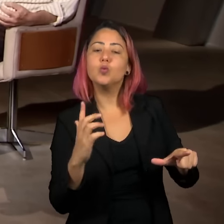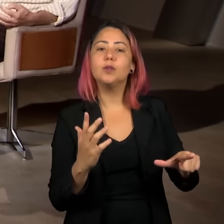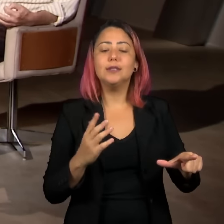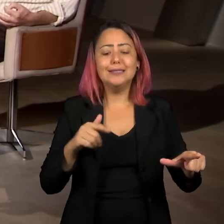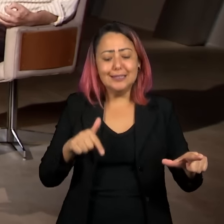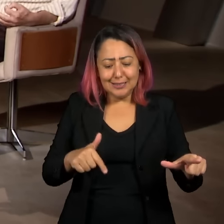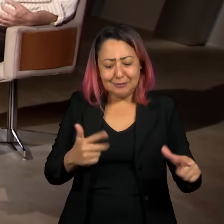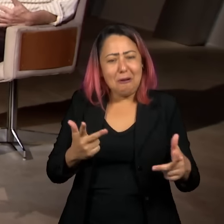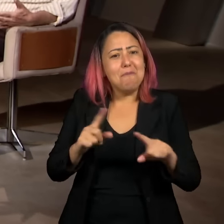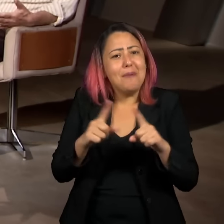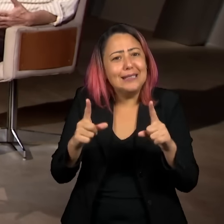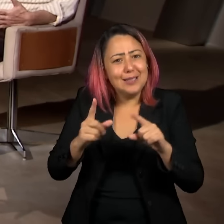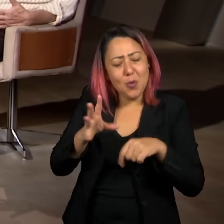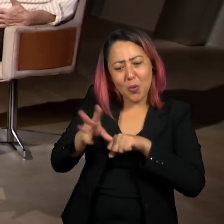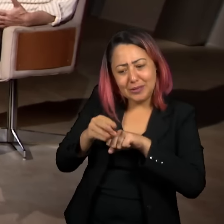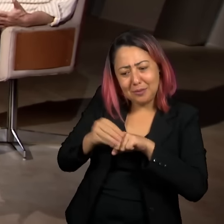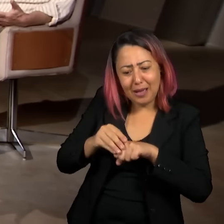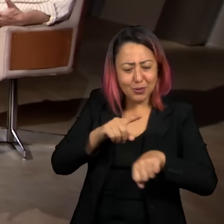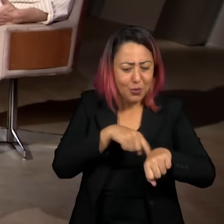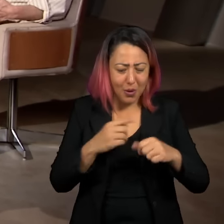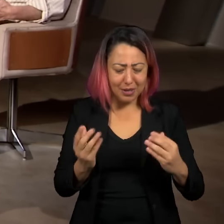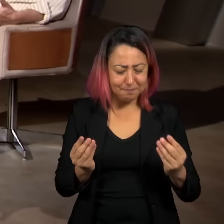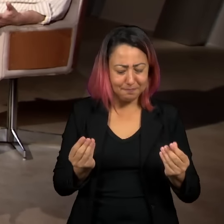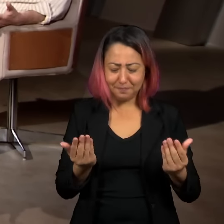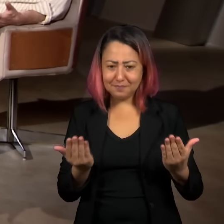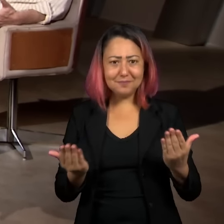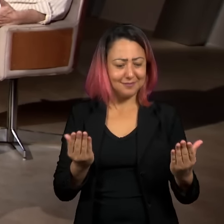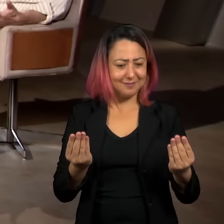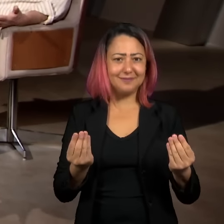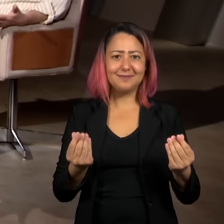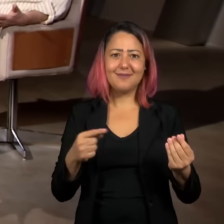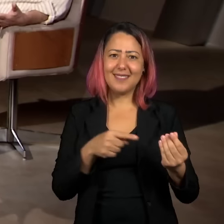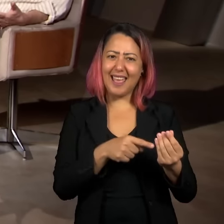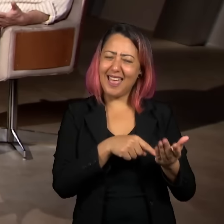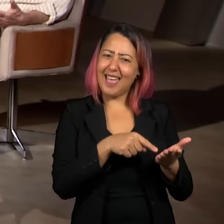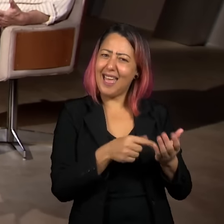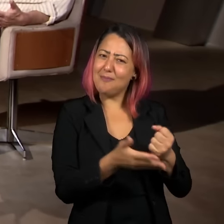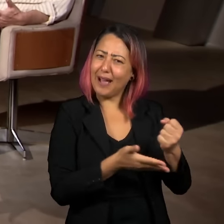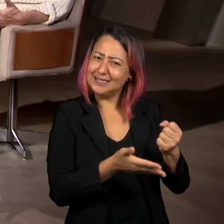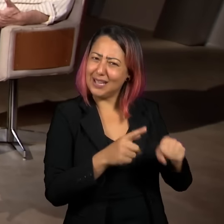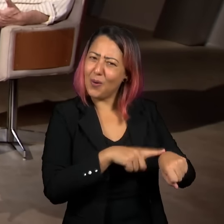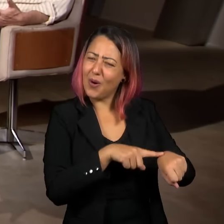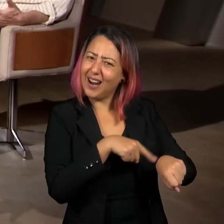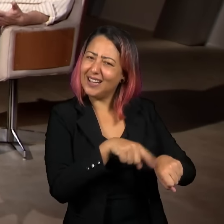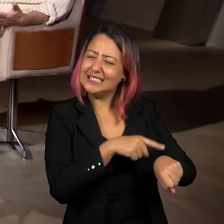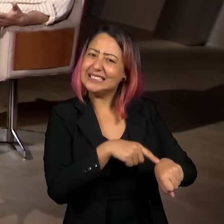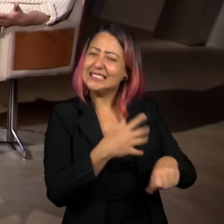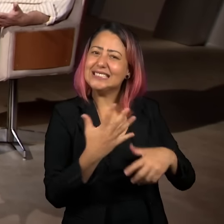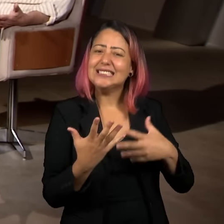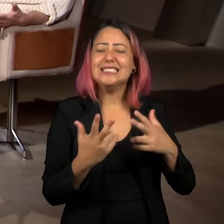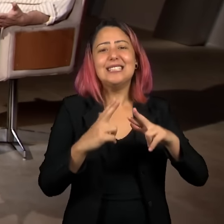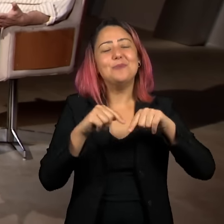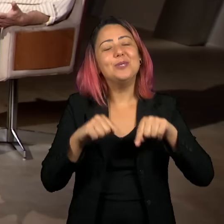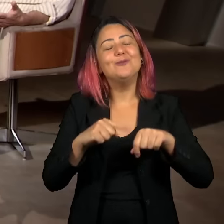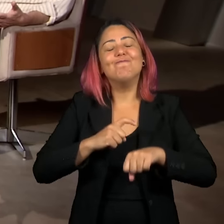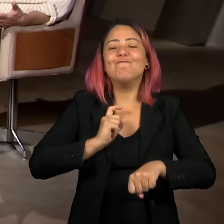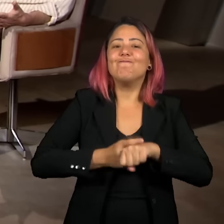eh que não casa com o que a gente quer do sistema educacional porque não é hora de